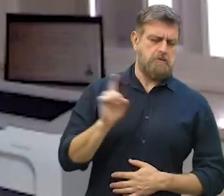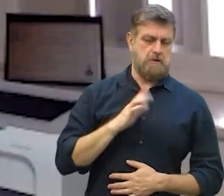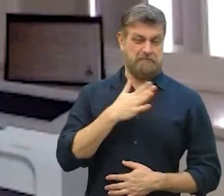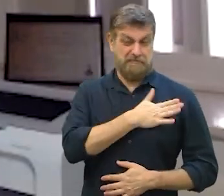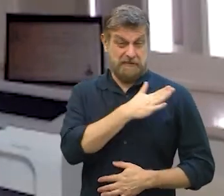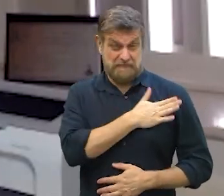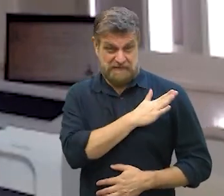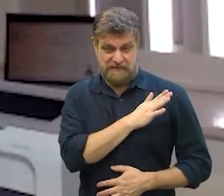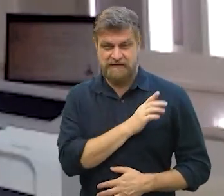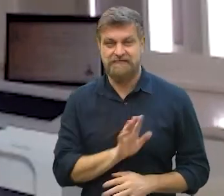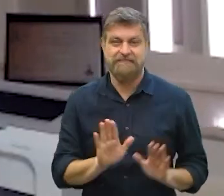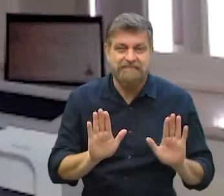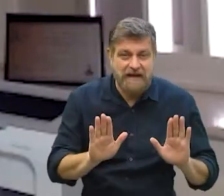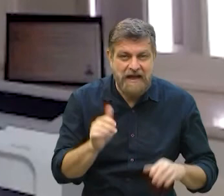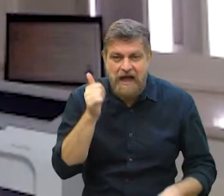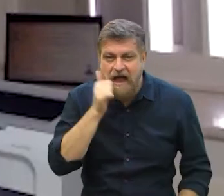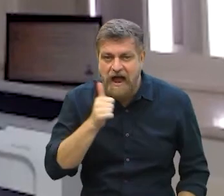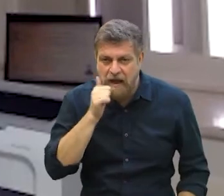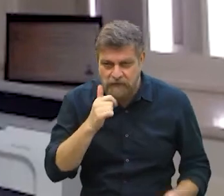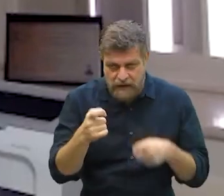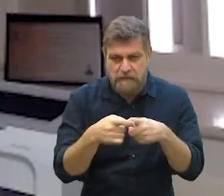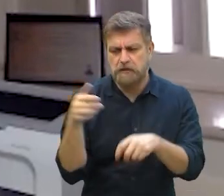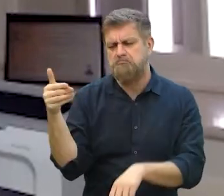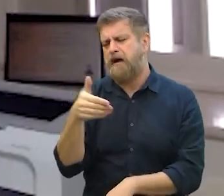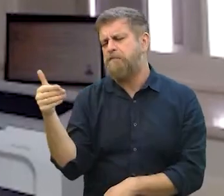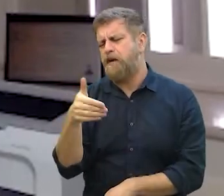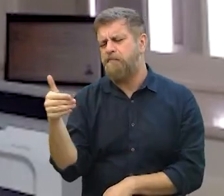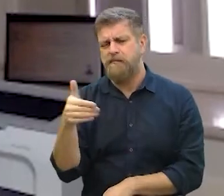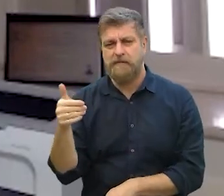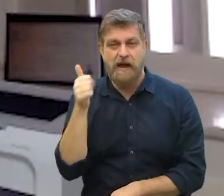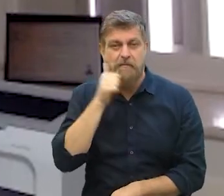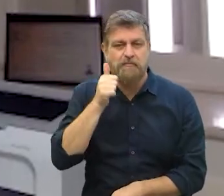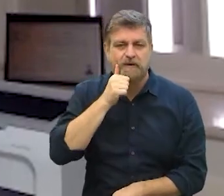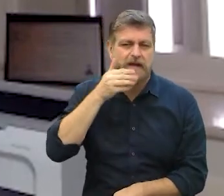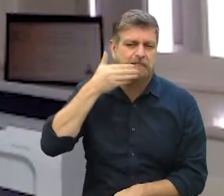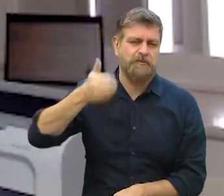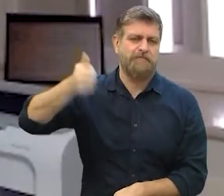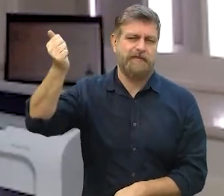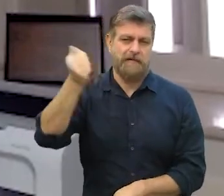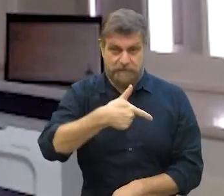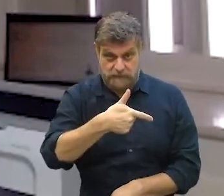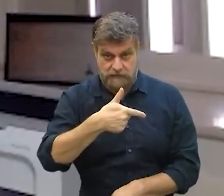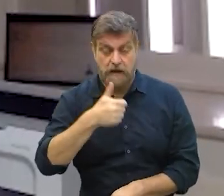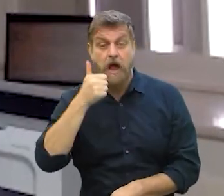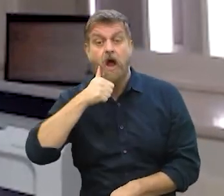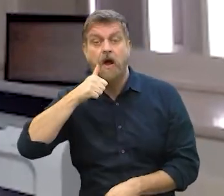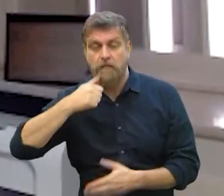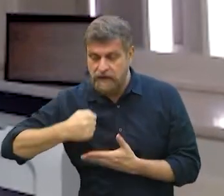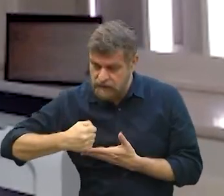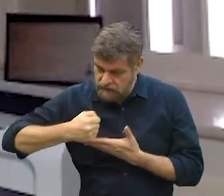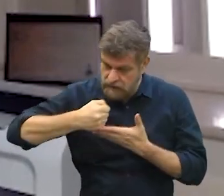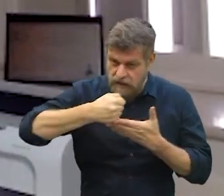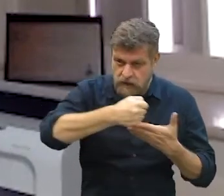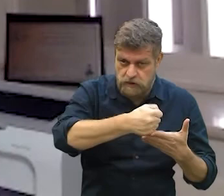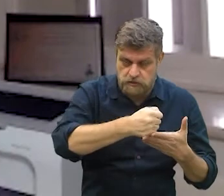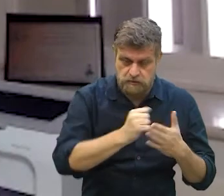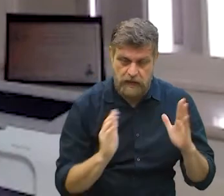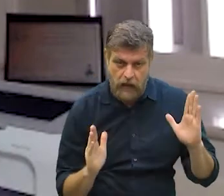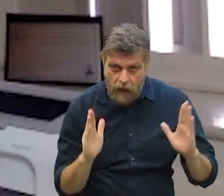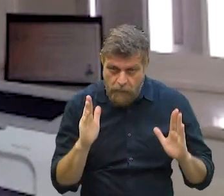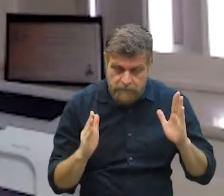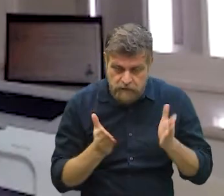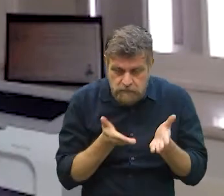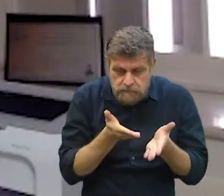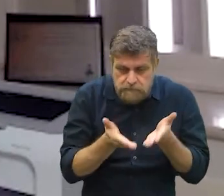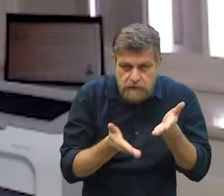aqueles preconceitos, coisas que as mulheres não têm. As mulheres são muito melhores nesse aspecto, né? Mas elas ajudam muito durante o tratamento, dando